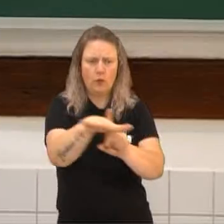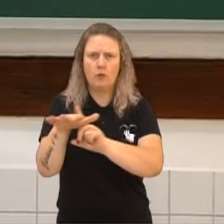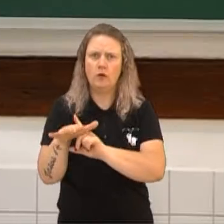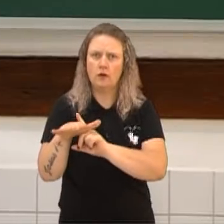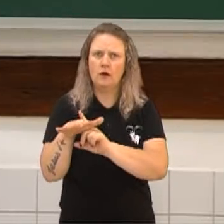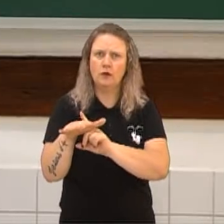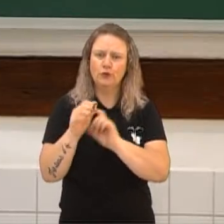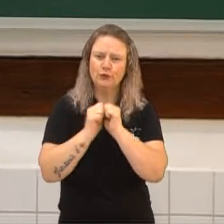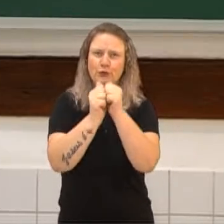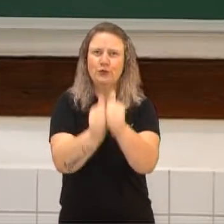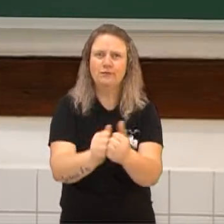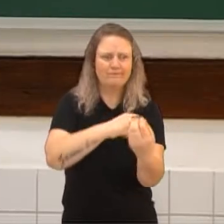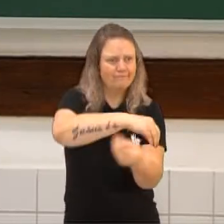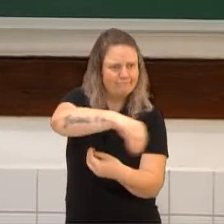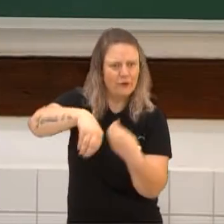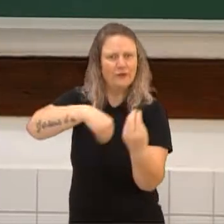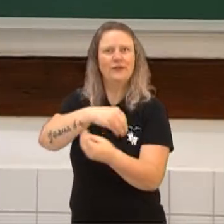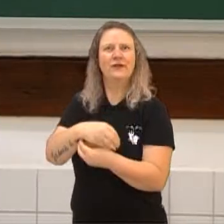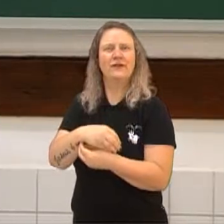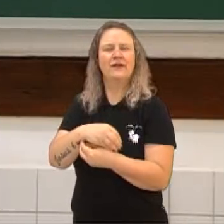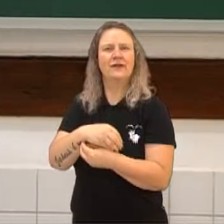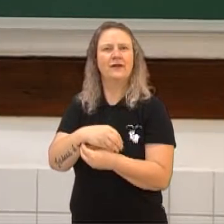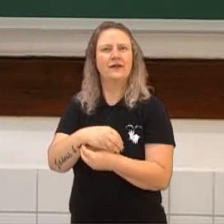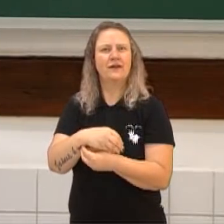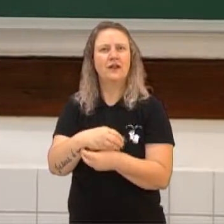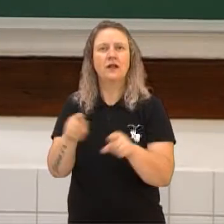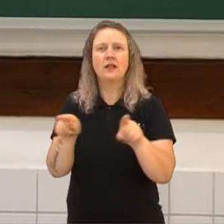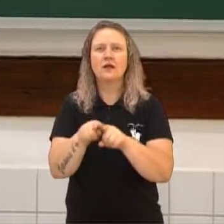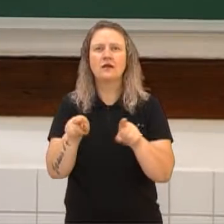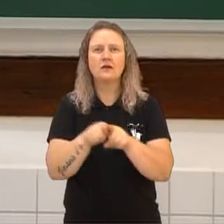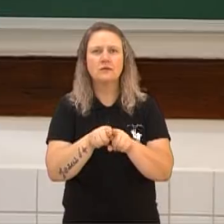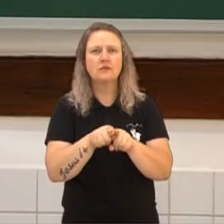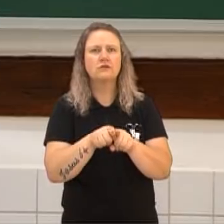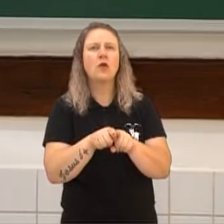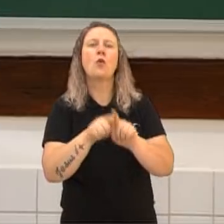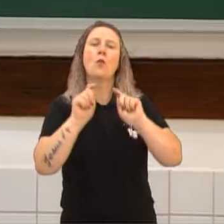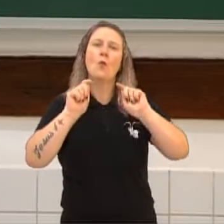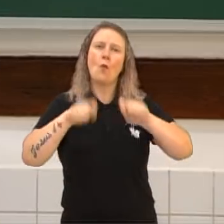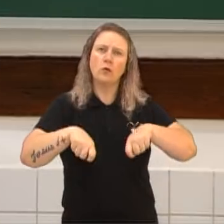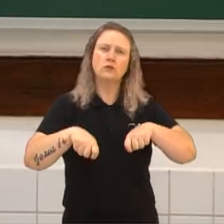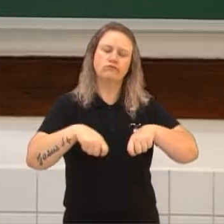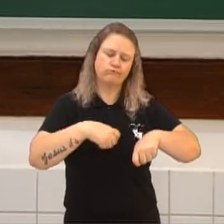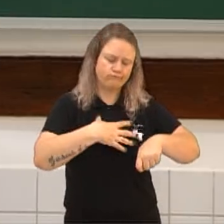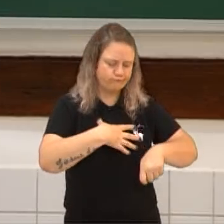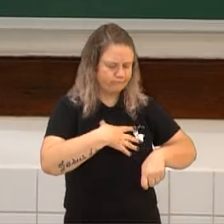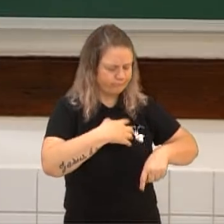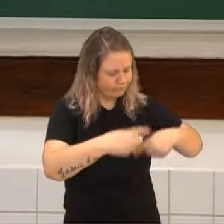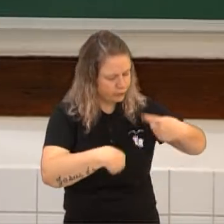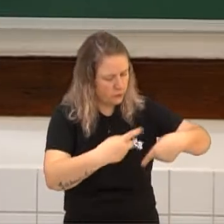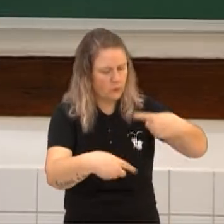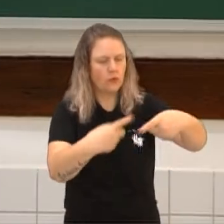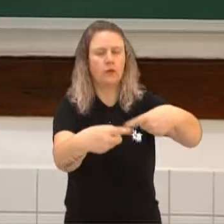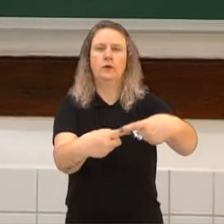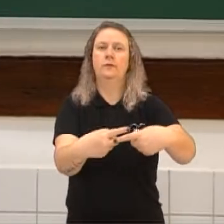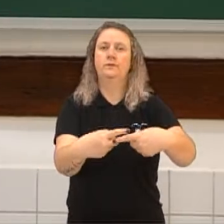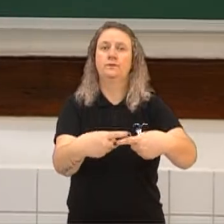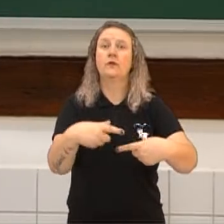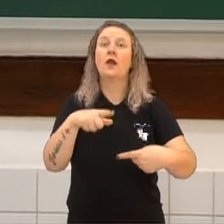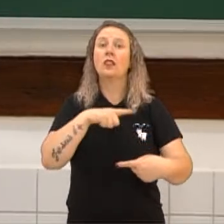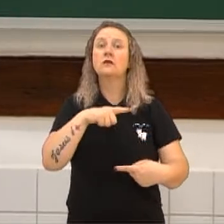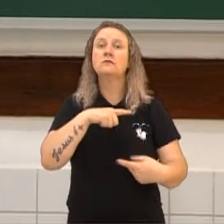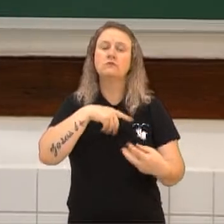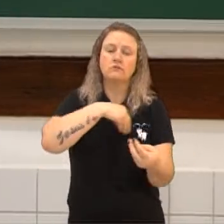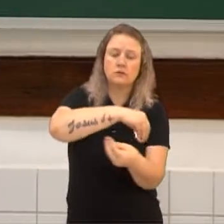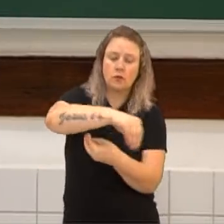ela começou a ser passada de boca a boca, começou a ser passada de geração em geração. Então, teve uma mistura